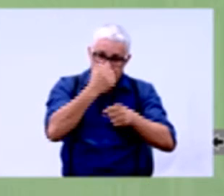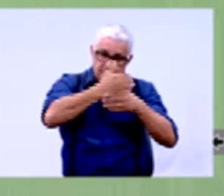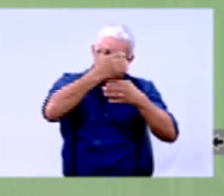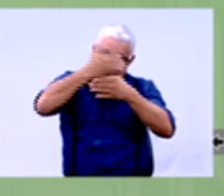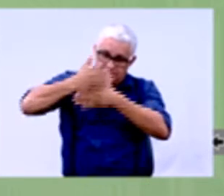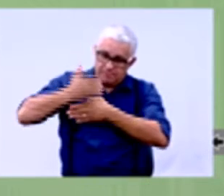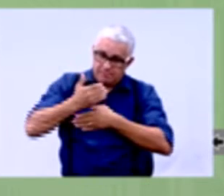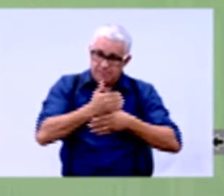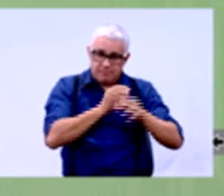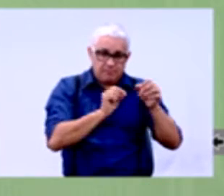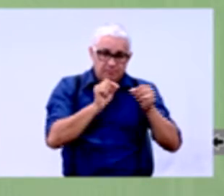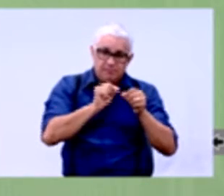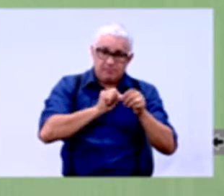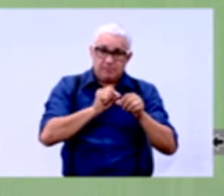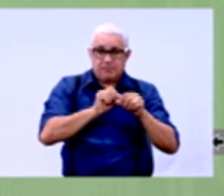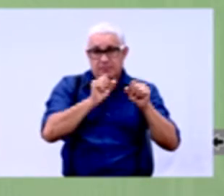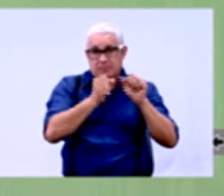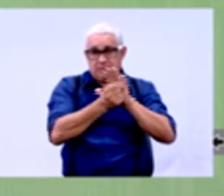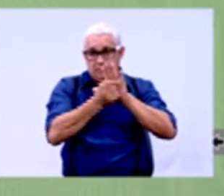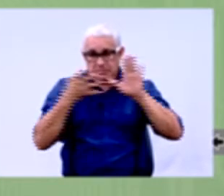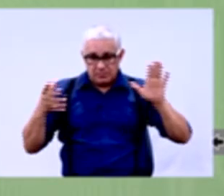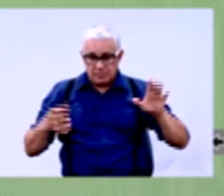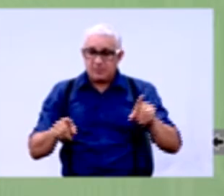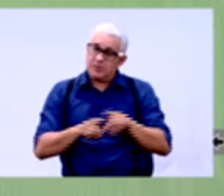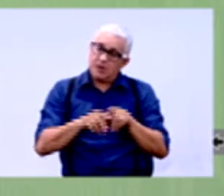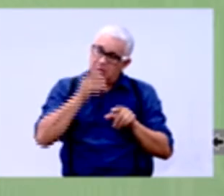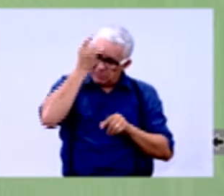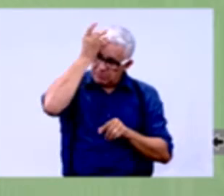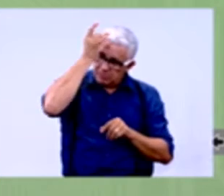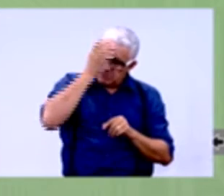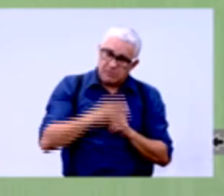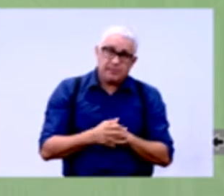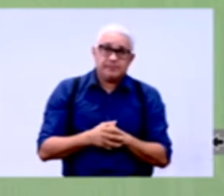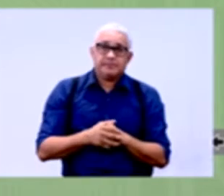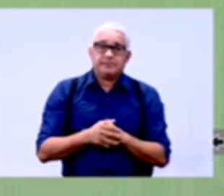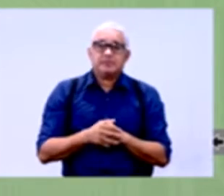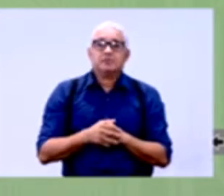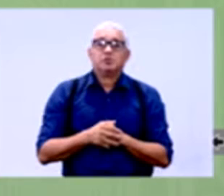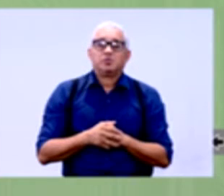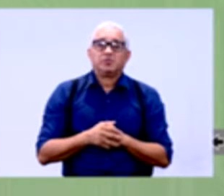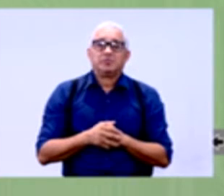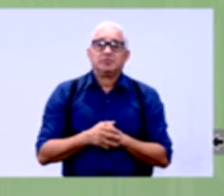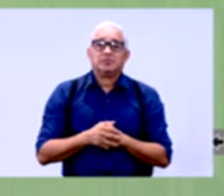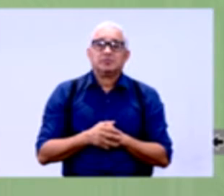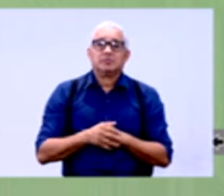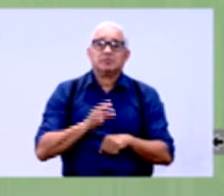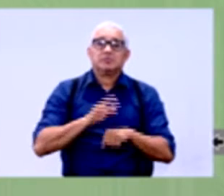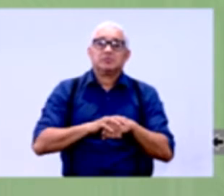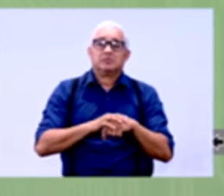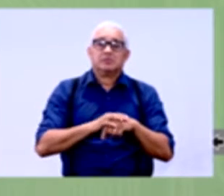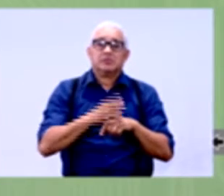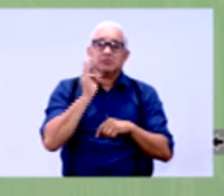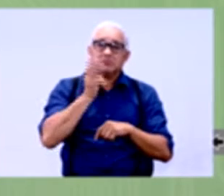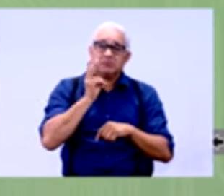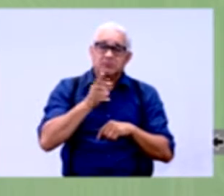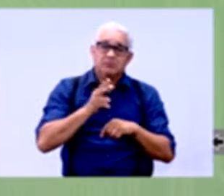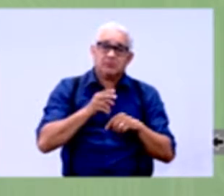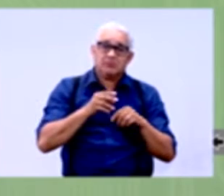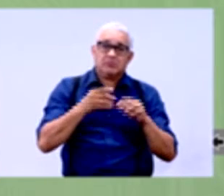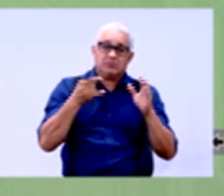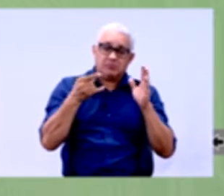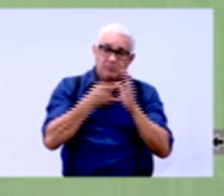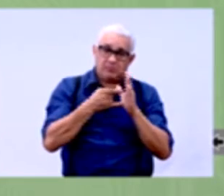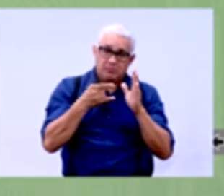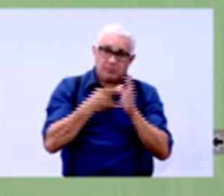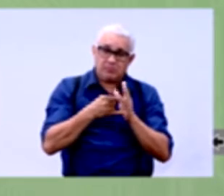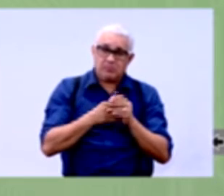das nossas aplicações e desta forma facilitar a manutenção do software, tanto